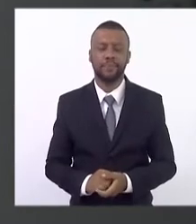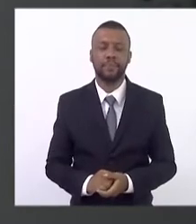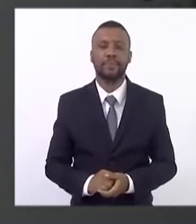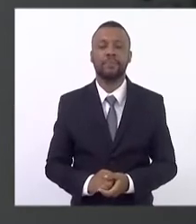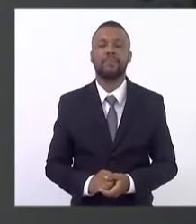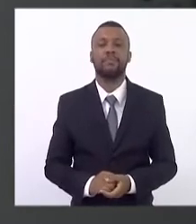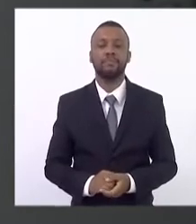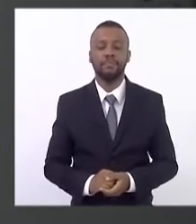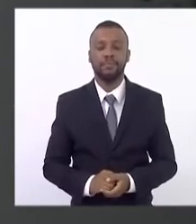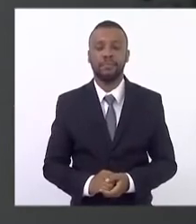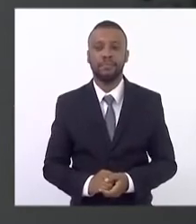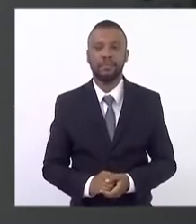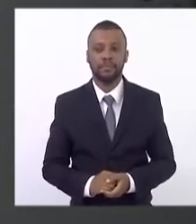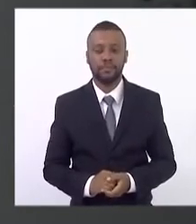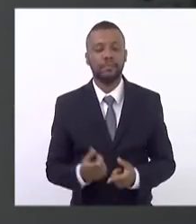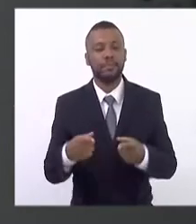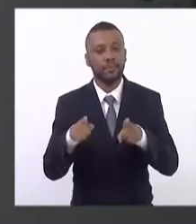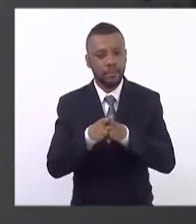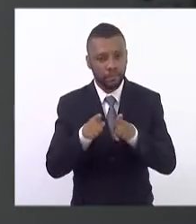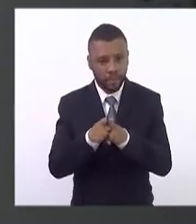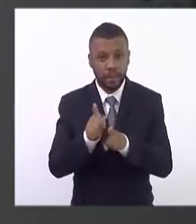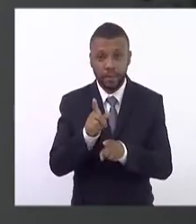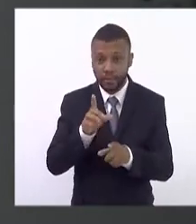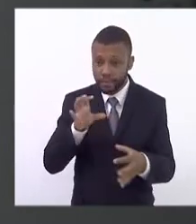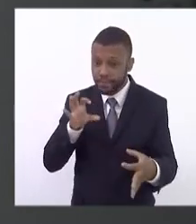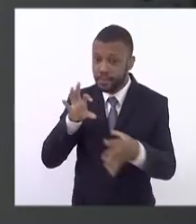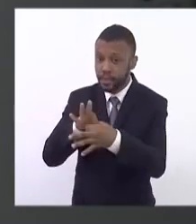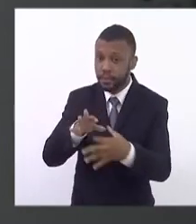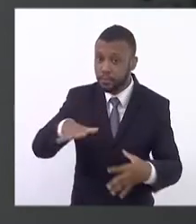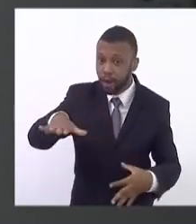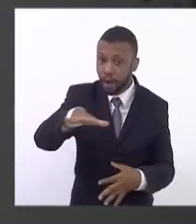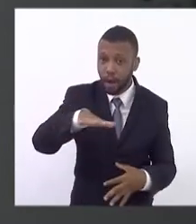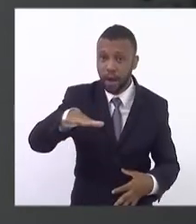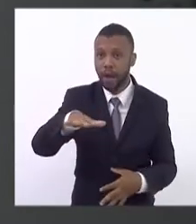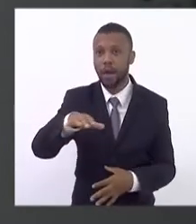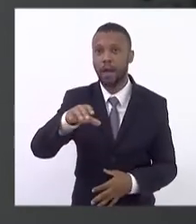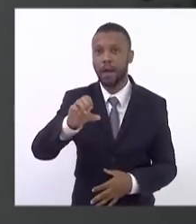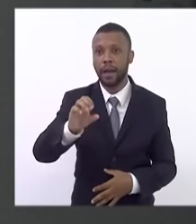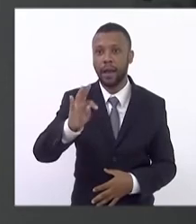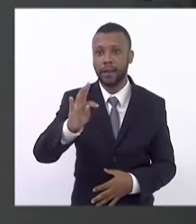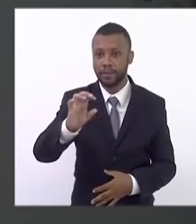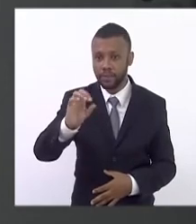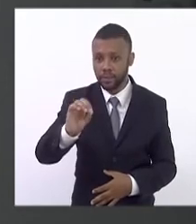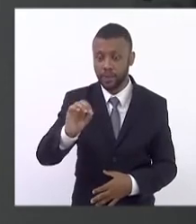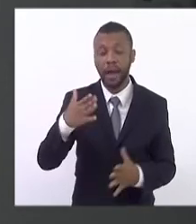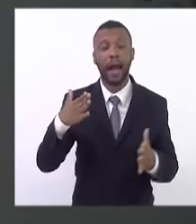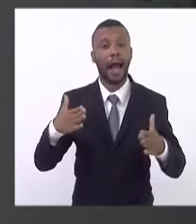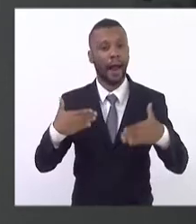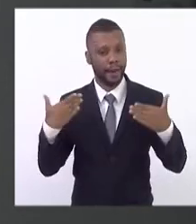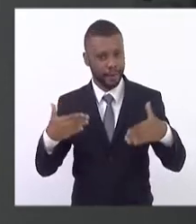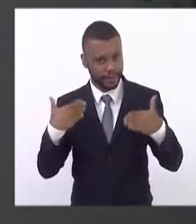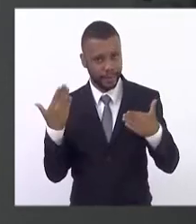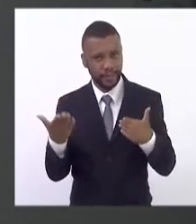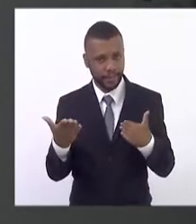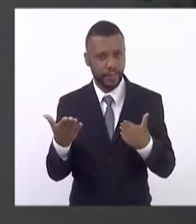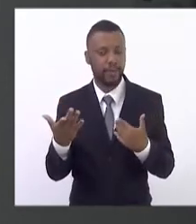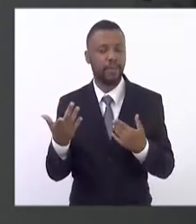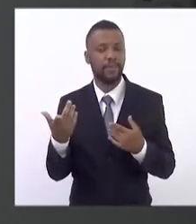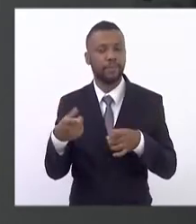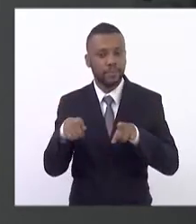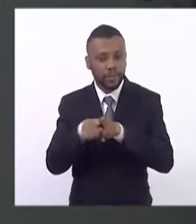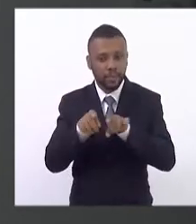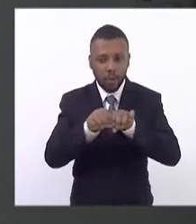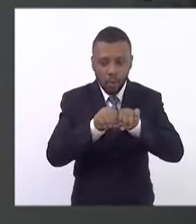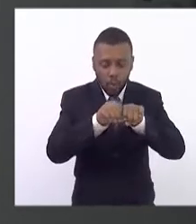Como eu disse, também vai para Ete Alegria, né? Todo o efluente desse tronco e também com